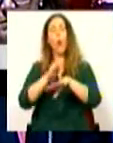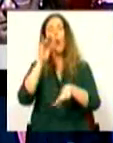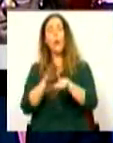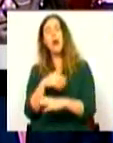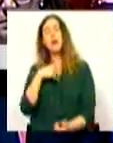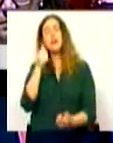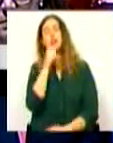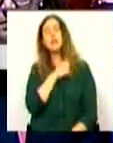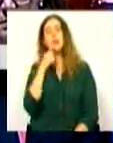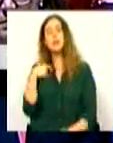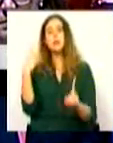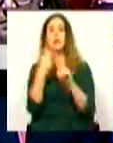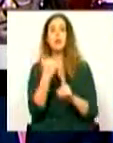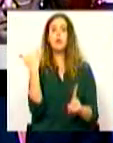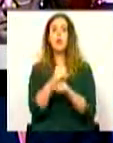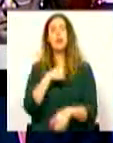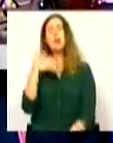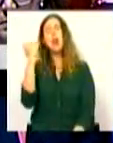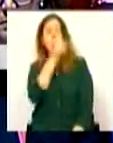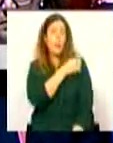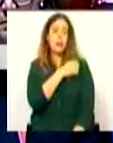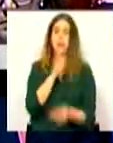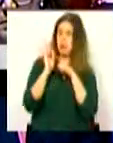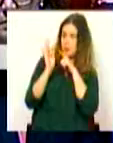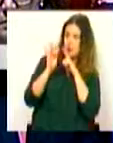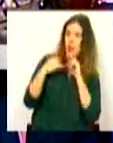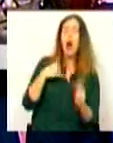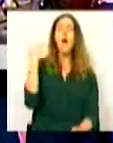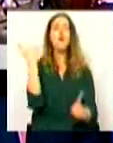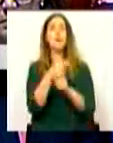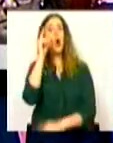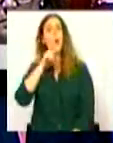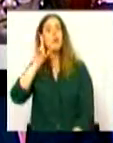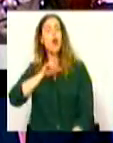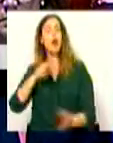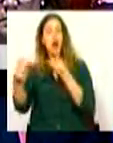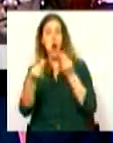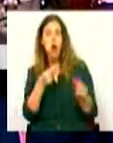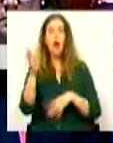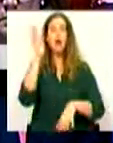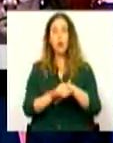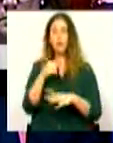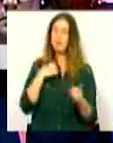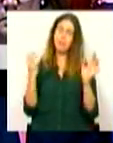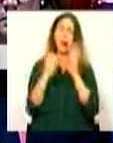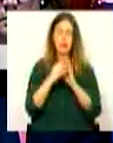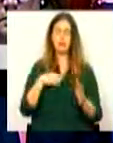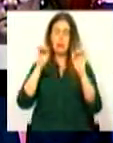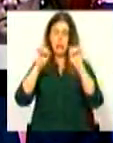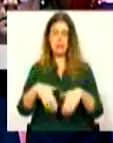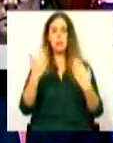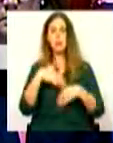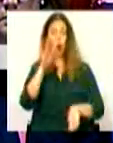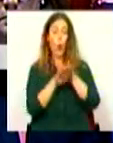das vítimas da violência doméstica e, em particular, da violência de género. Porque é um ato simbólico, mas é com os